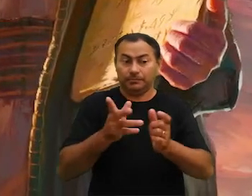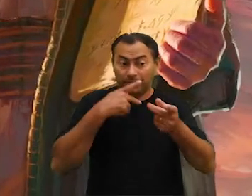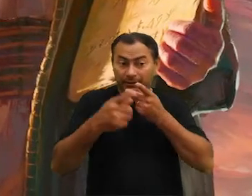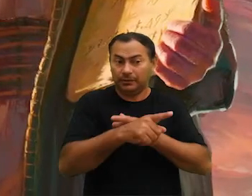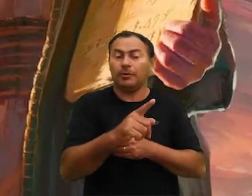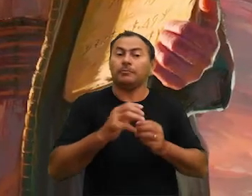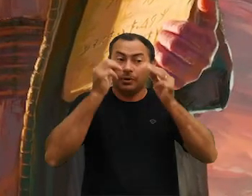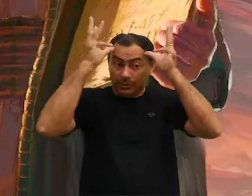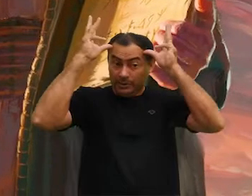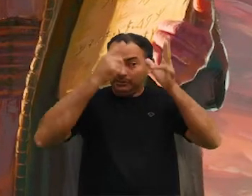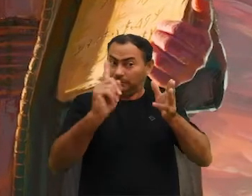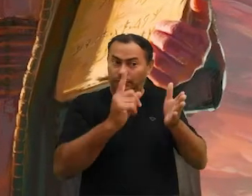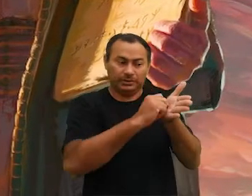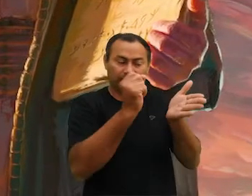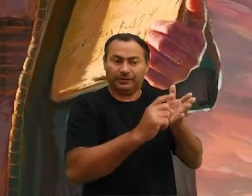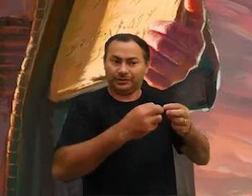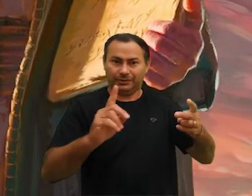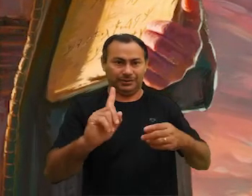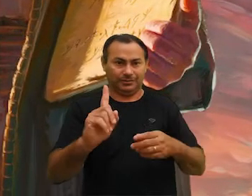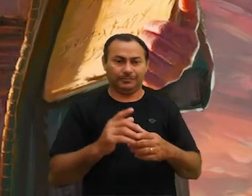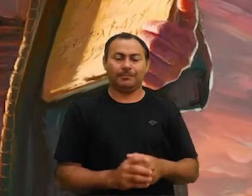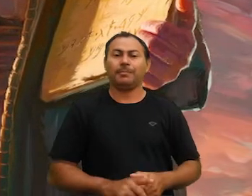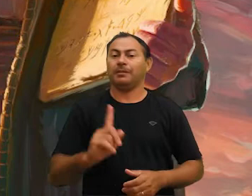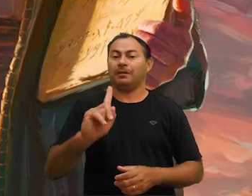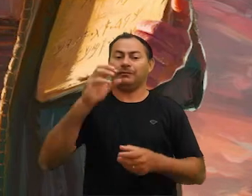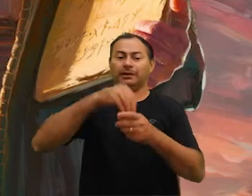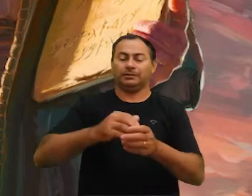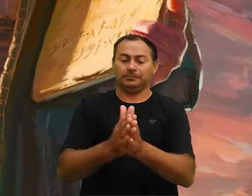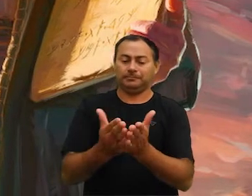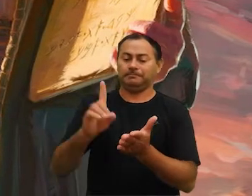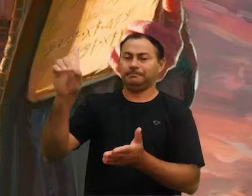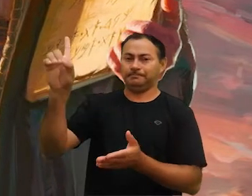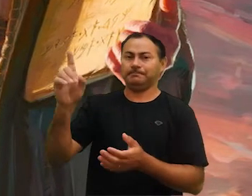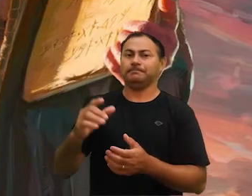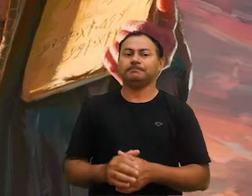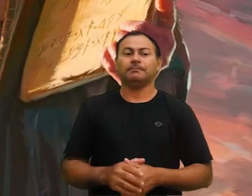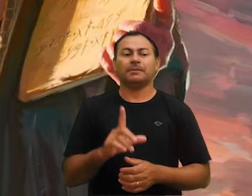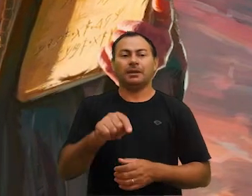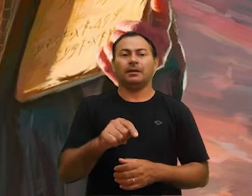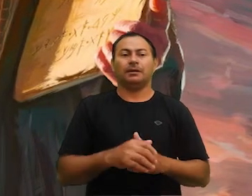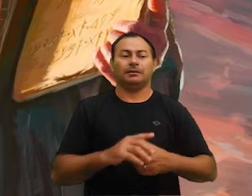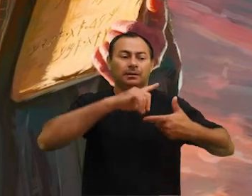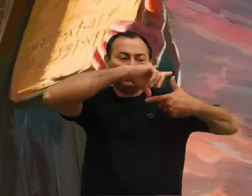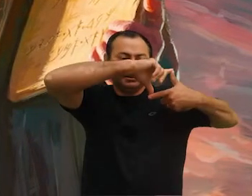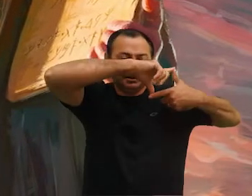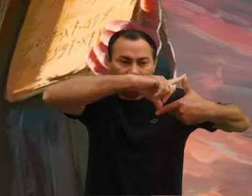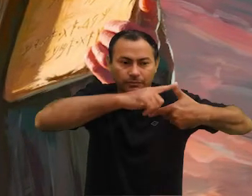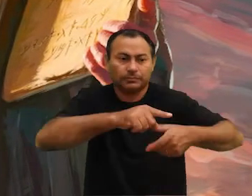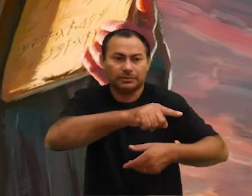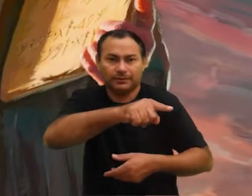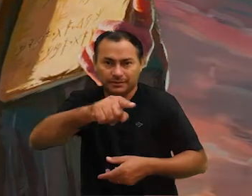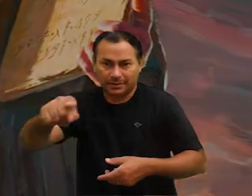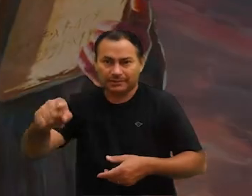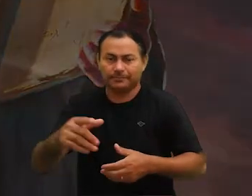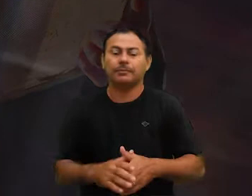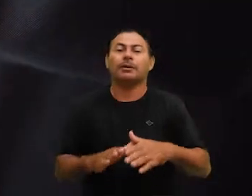eles: Moisés não escreveu isso. Isto não faz parte da palavra de Deus. Isso é parte da tradição de